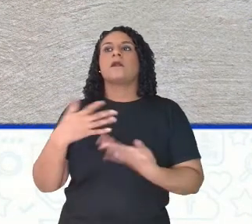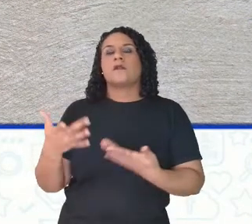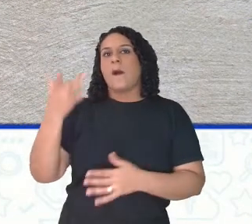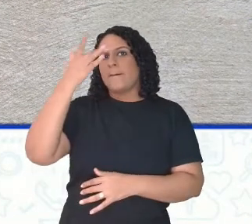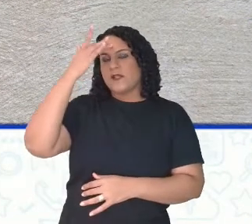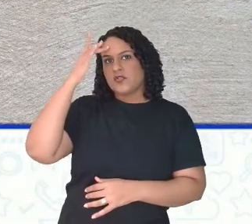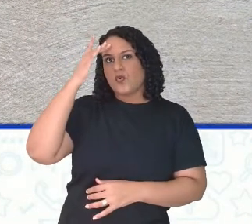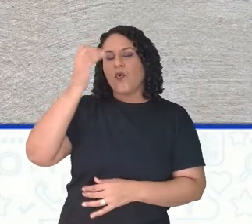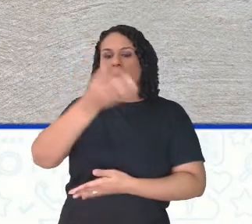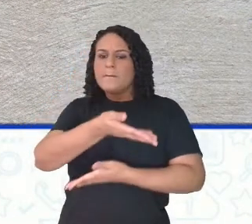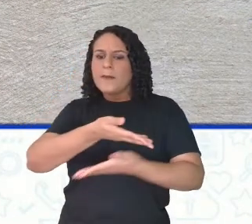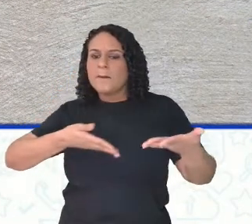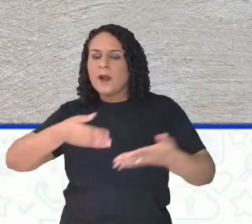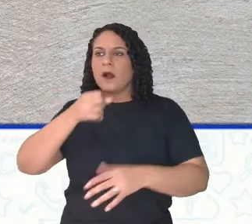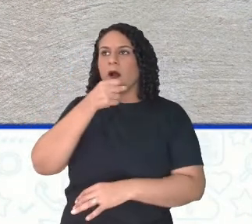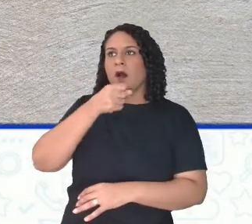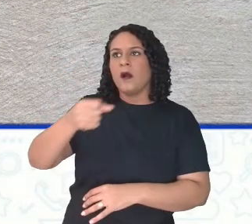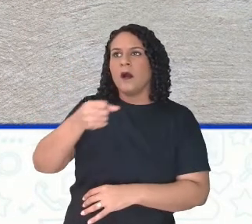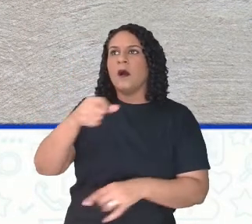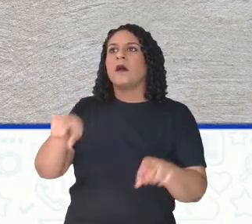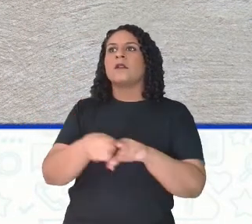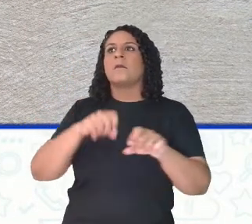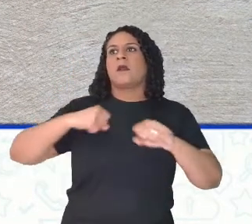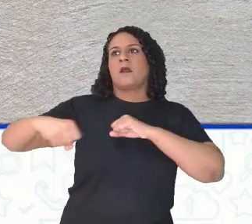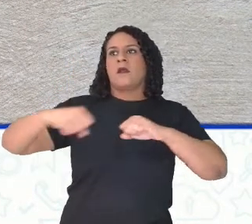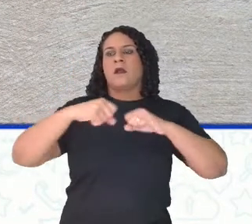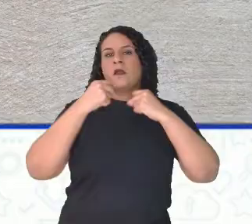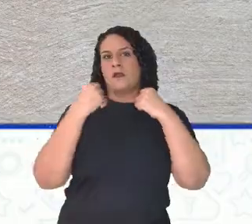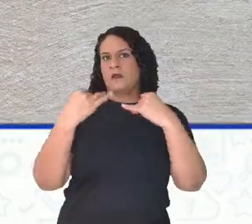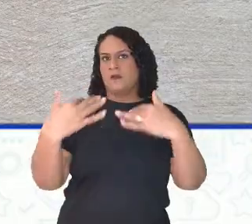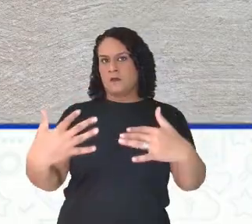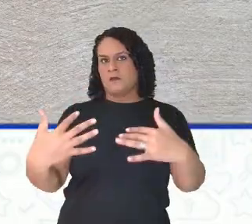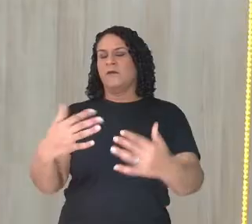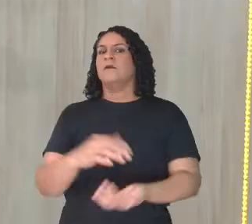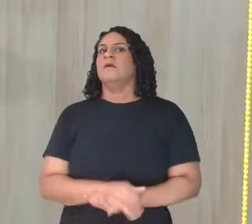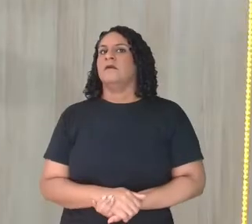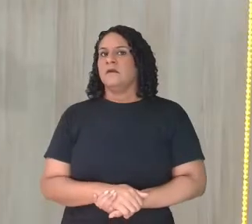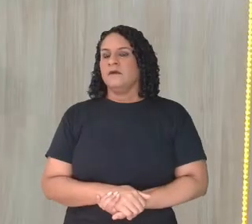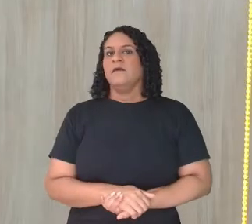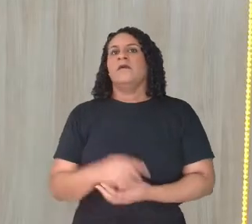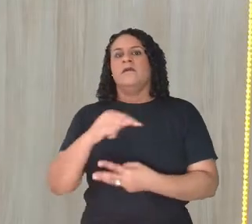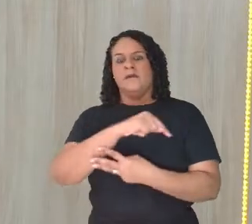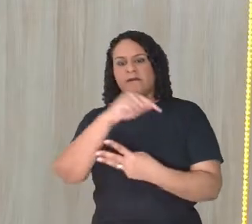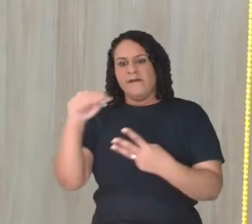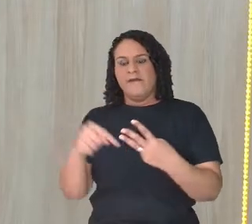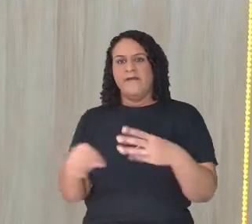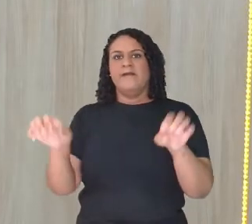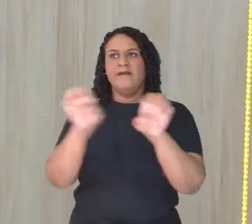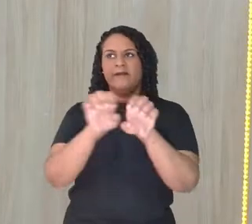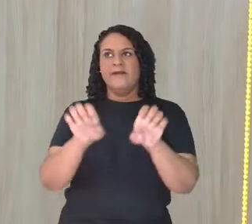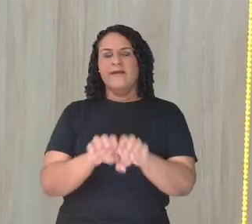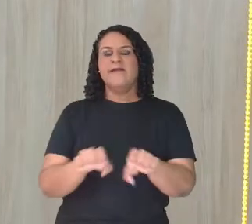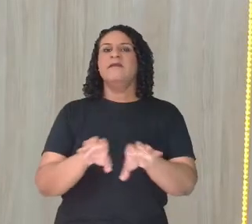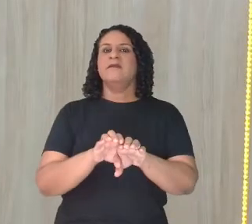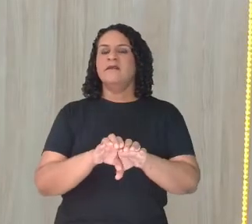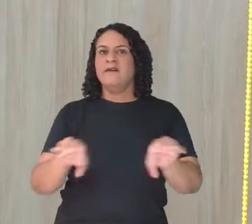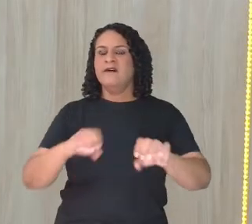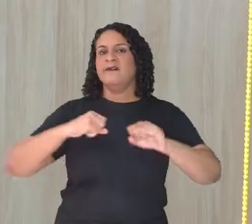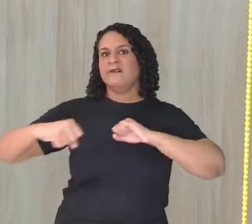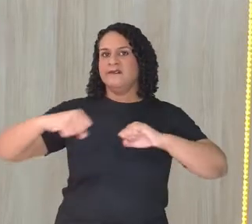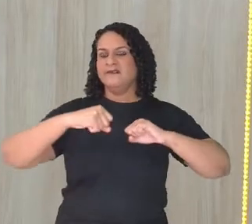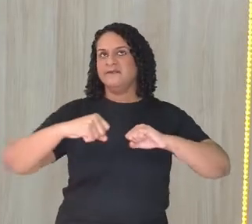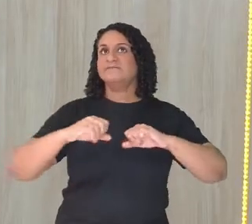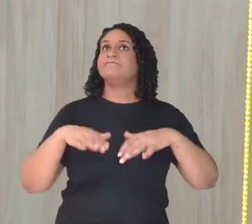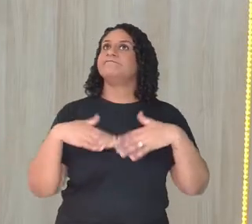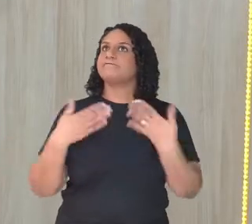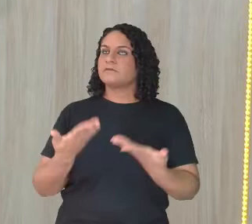como a gente queira, os debatedores, o auditório e o público. Essa é a estrutura padrão de um debate. É claro